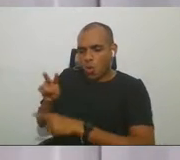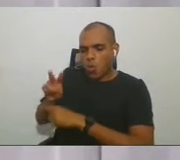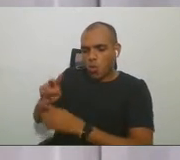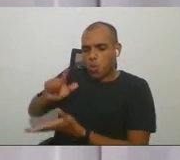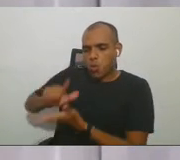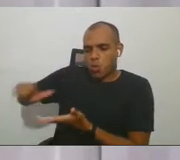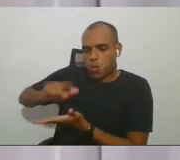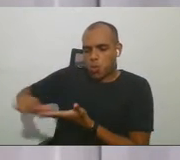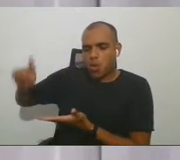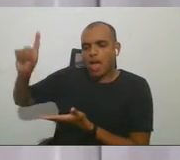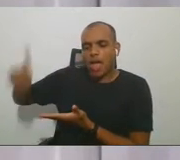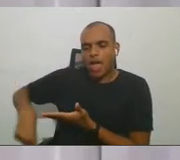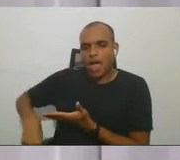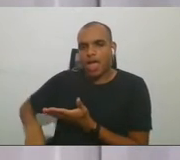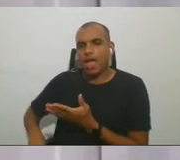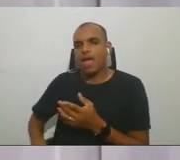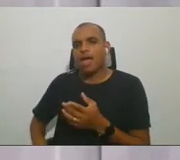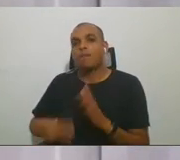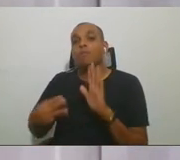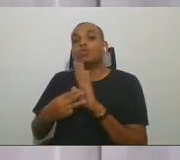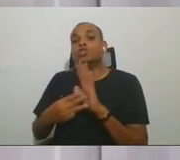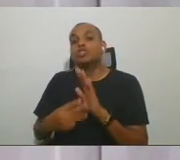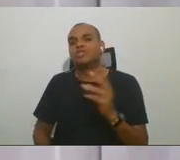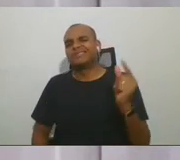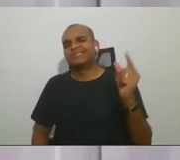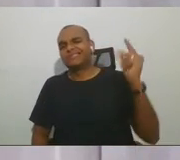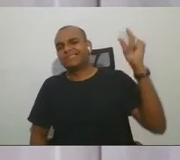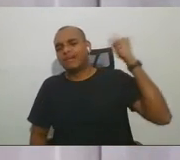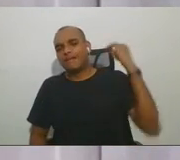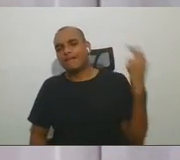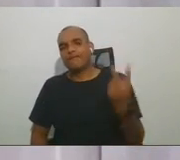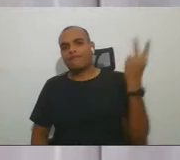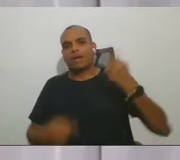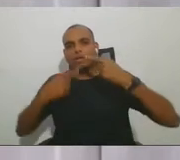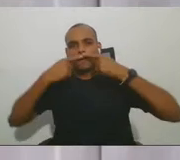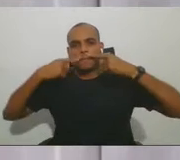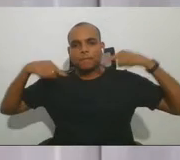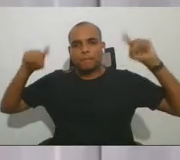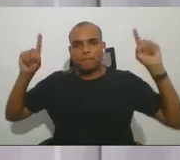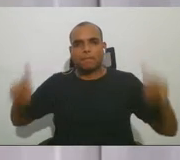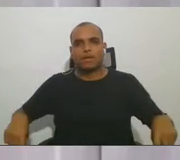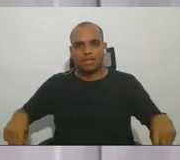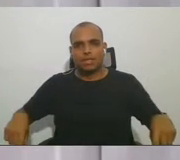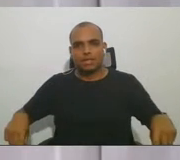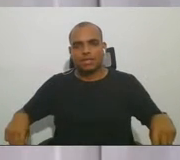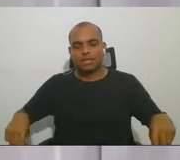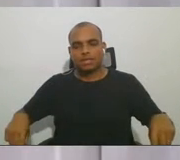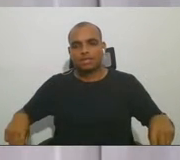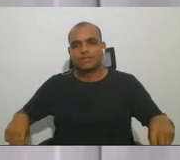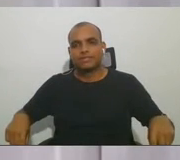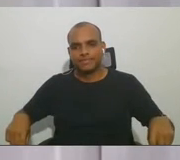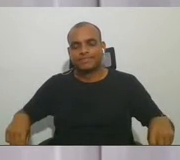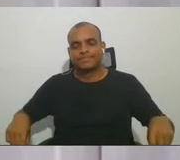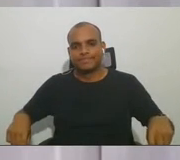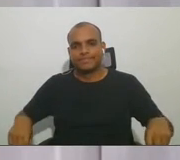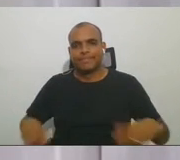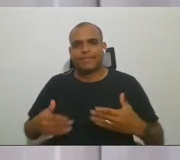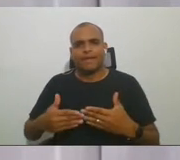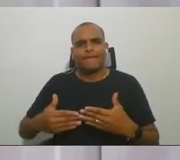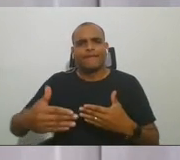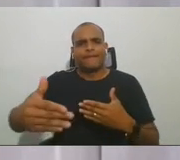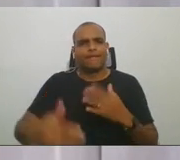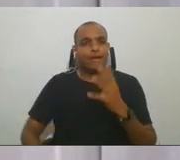patriarcais. A revolução doméstica, efetivamente, vai demorar. É o que estamos procurando, mas vai